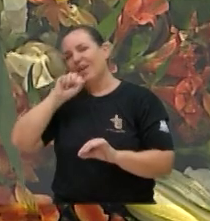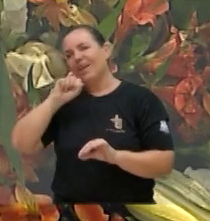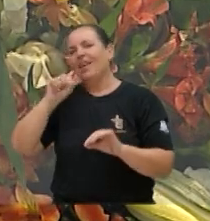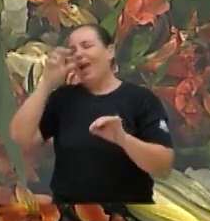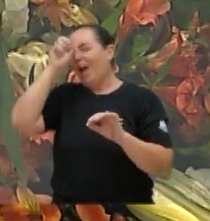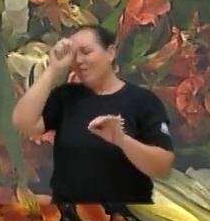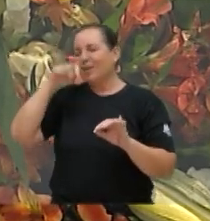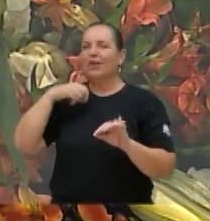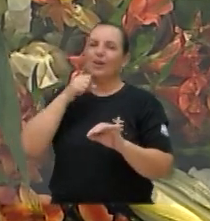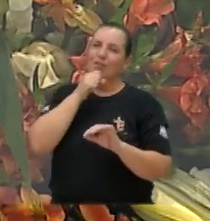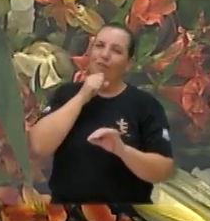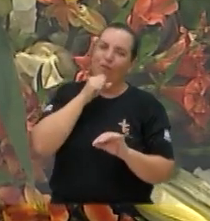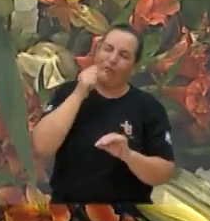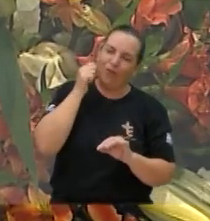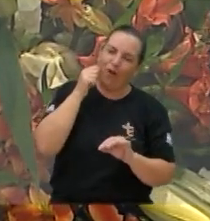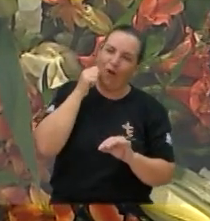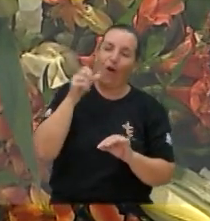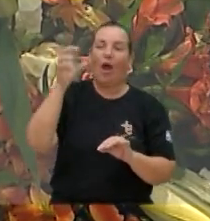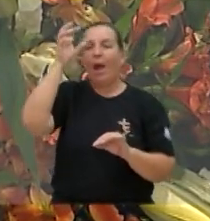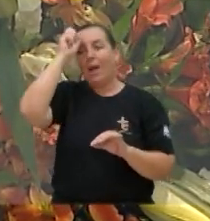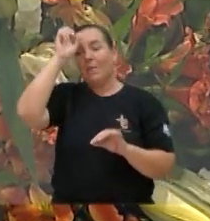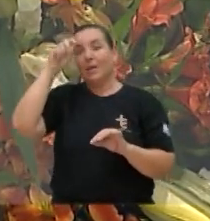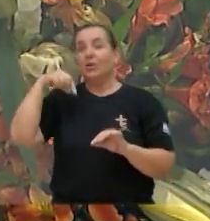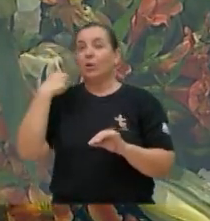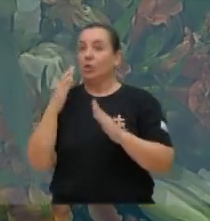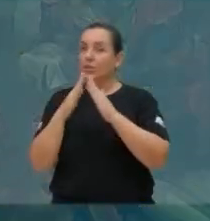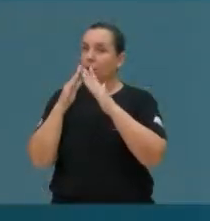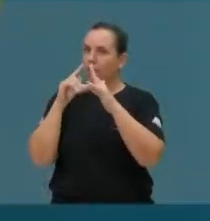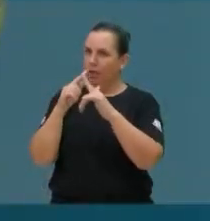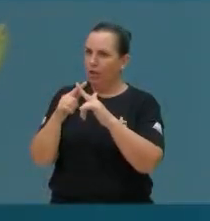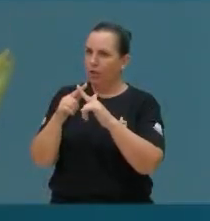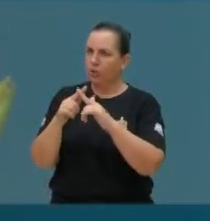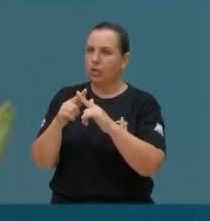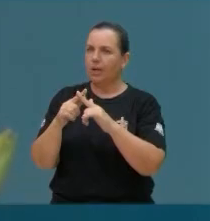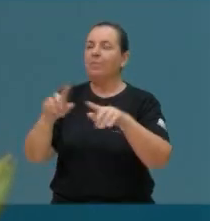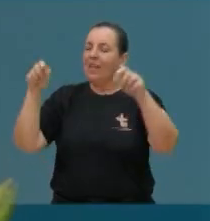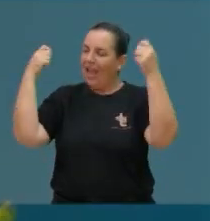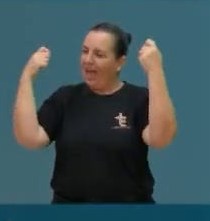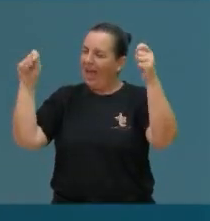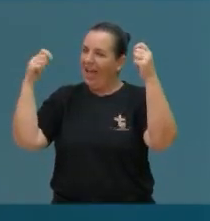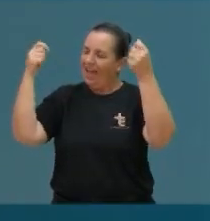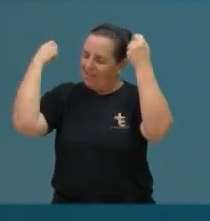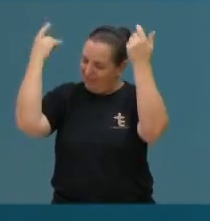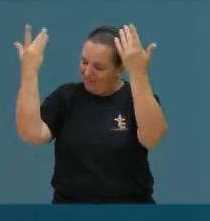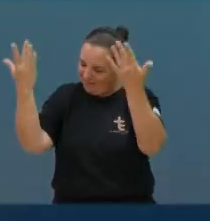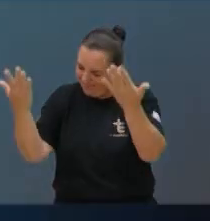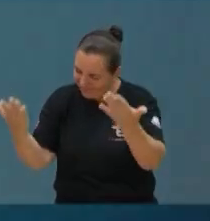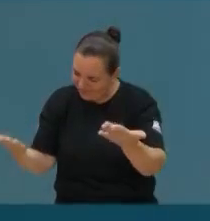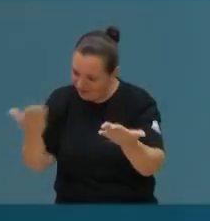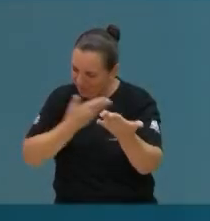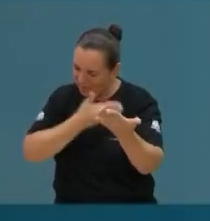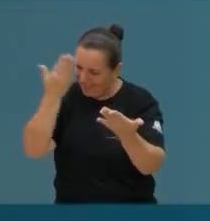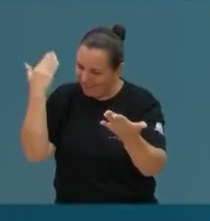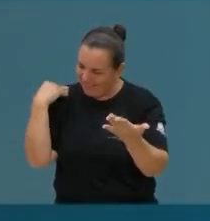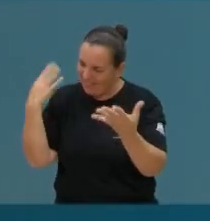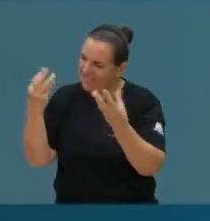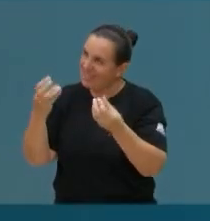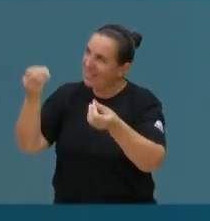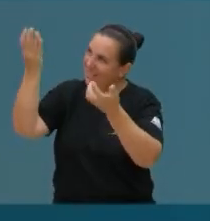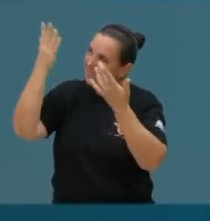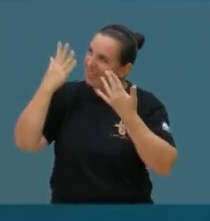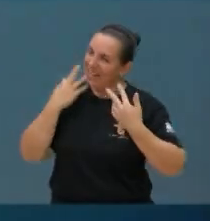nossa avó, aprende com a nossa igreja. Ave Maria, cheia de graça, o Senhor é